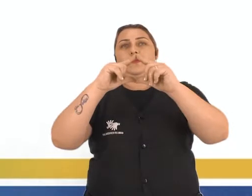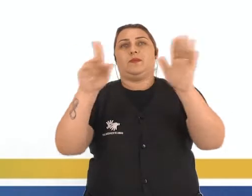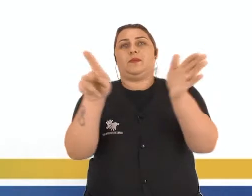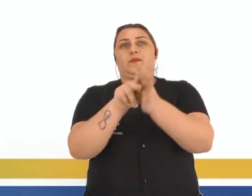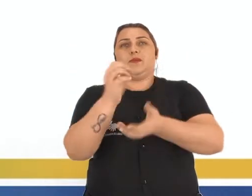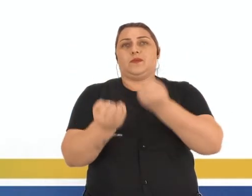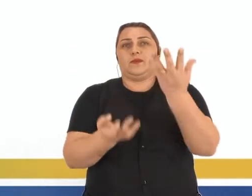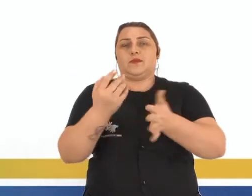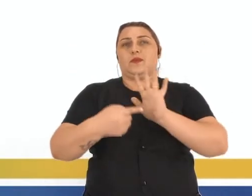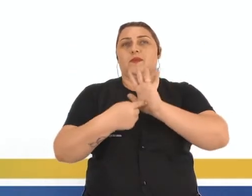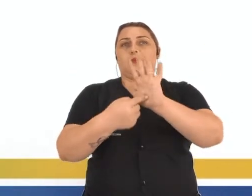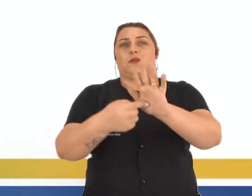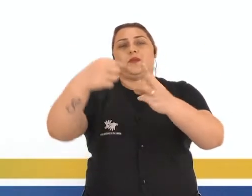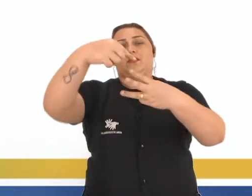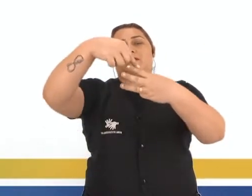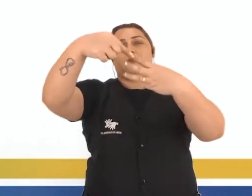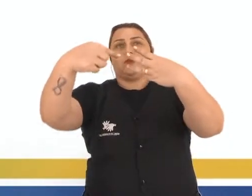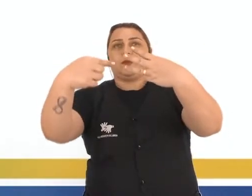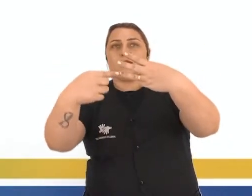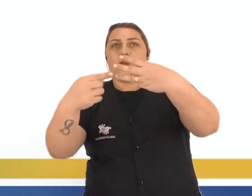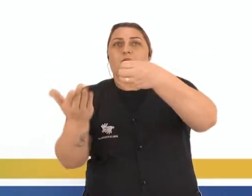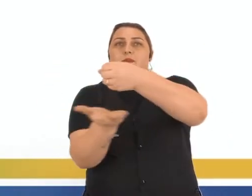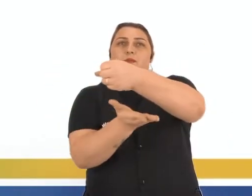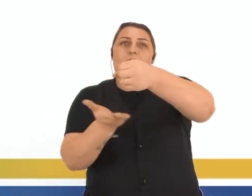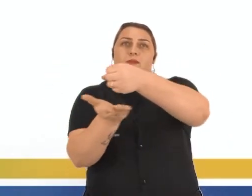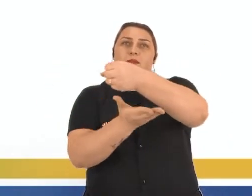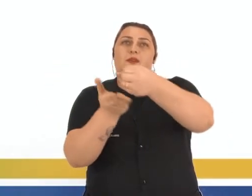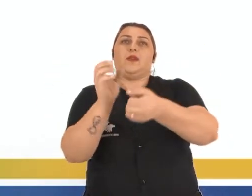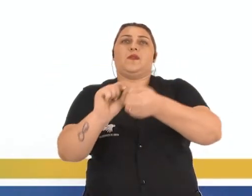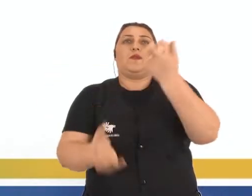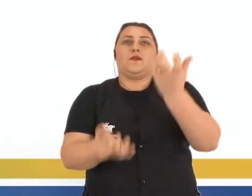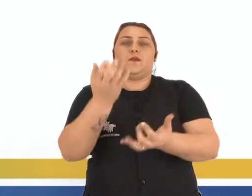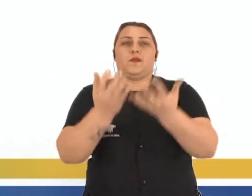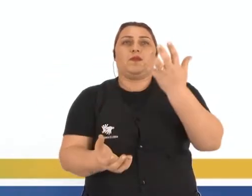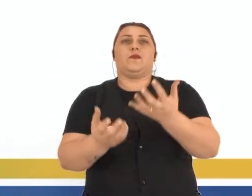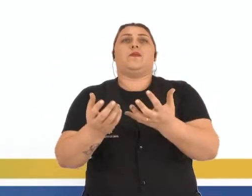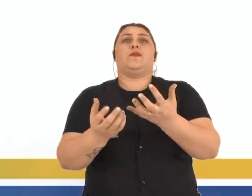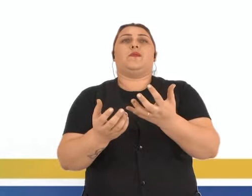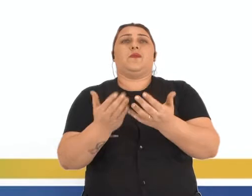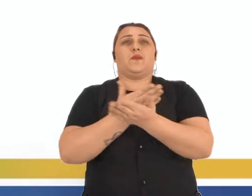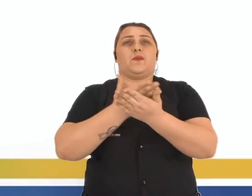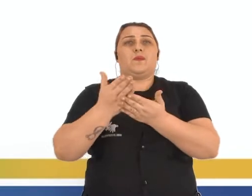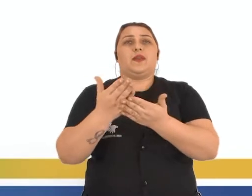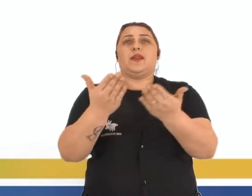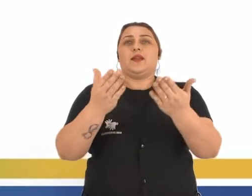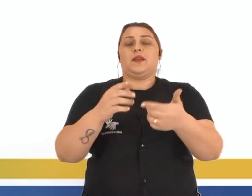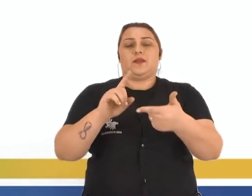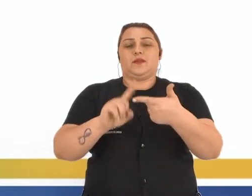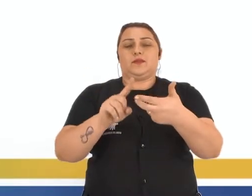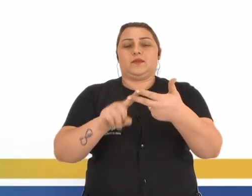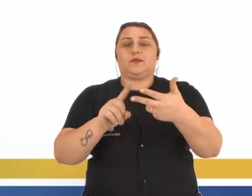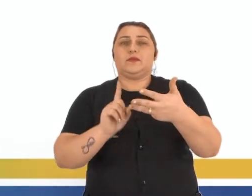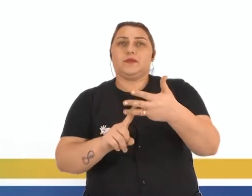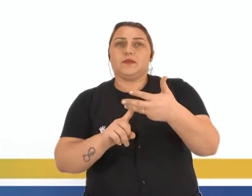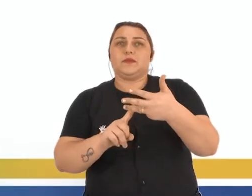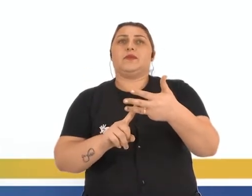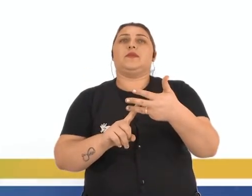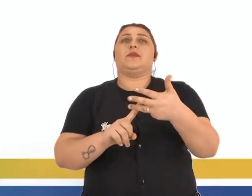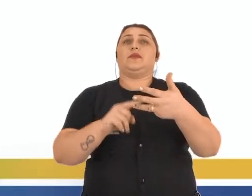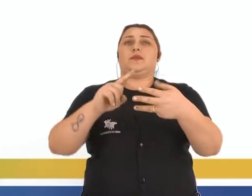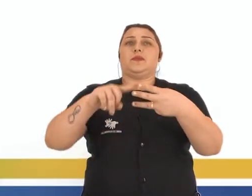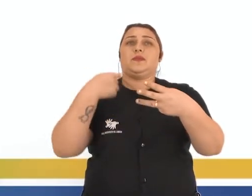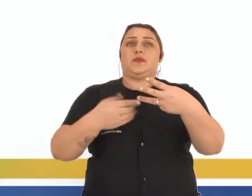Ele mostra os 3 ingredientes básicos para que o fogo seja formado. E isso serve para qualquer tipo de combustão.